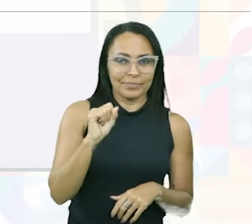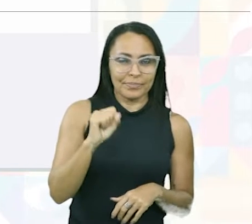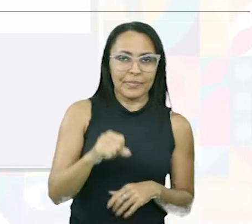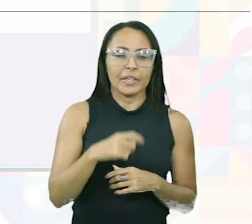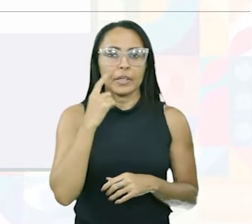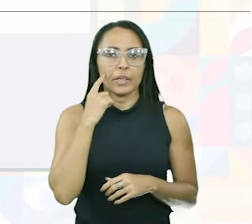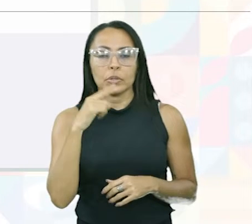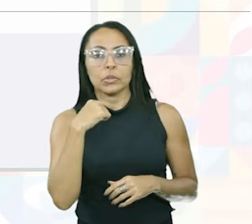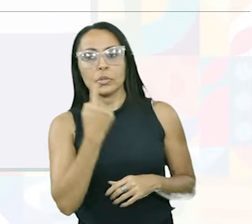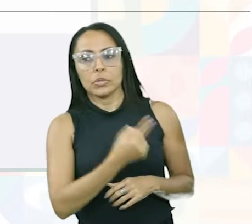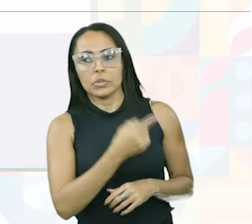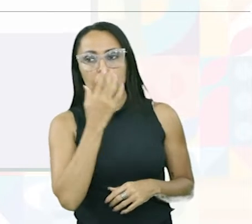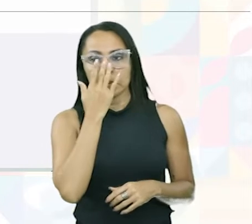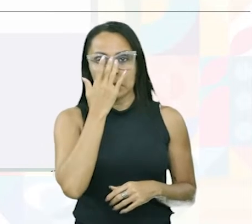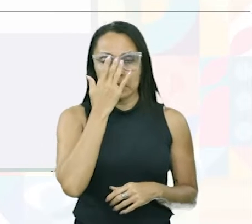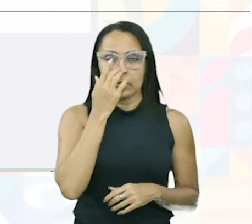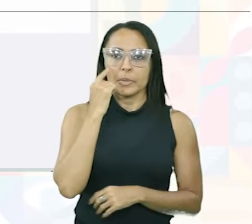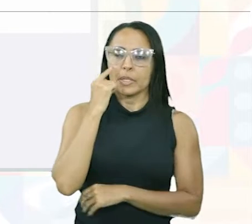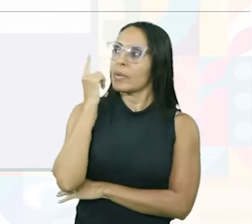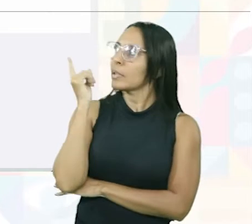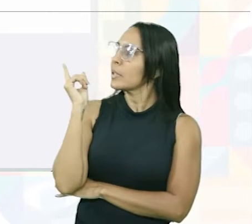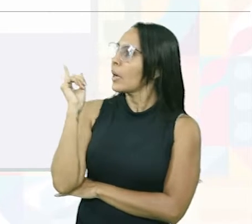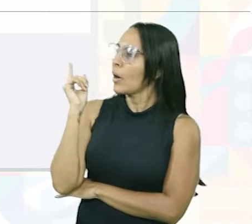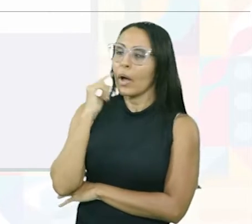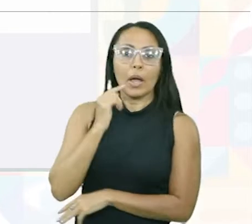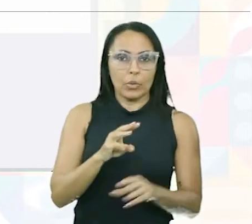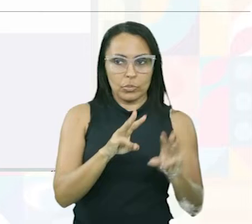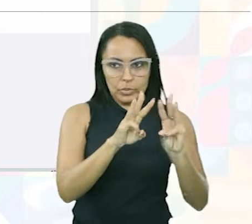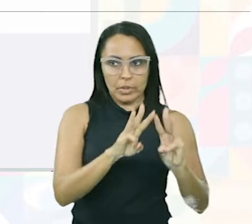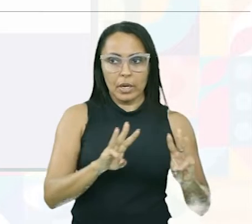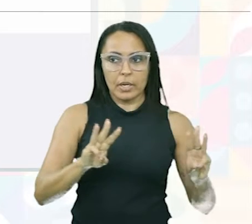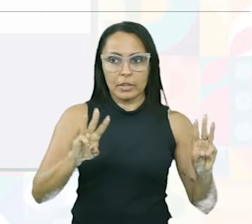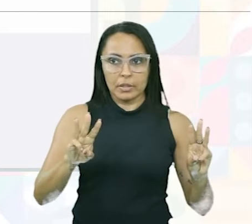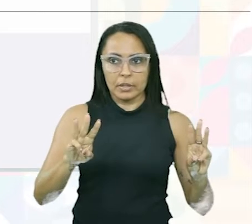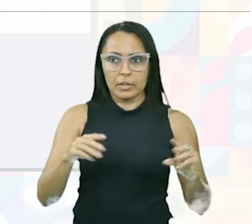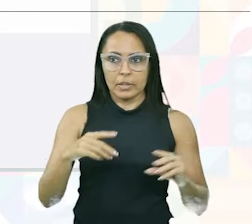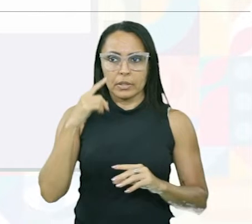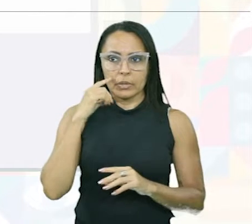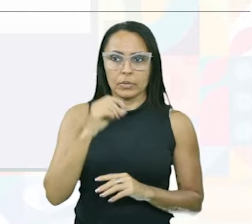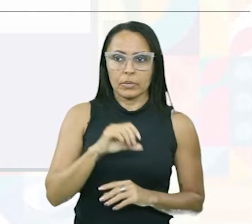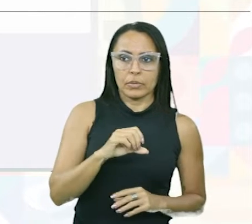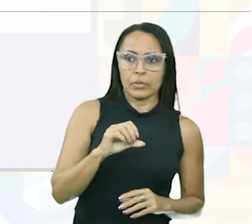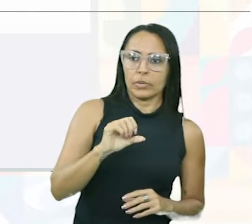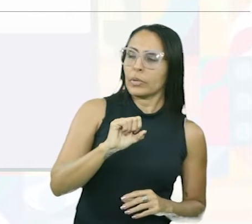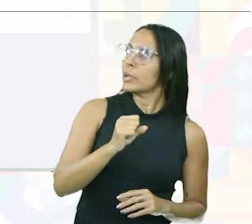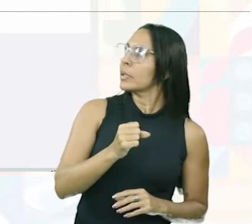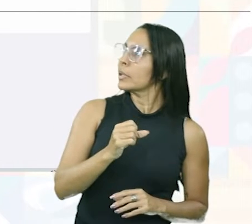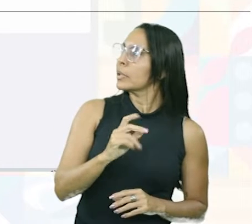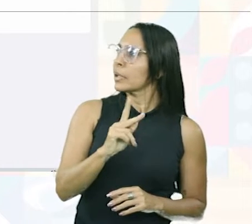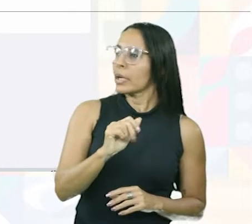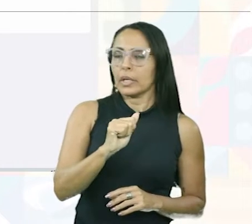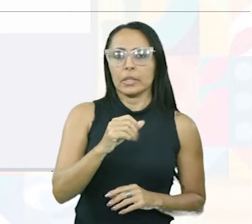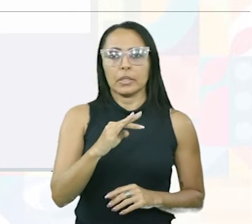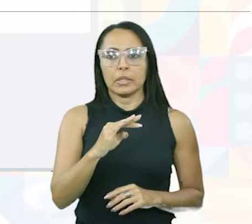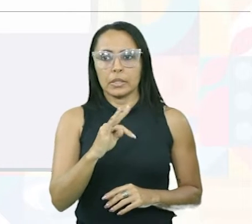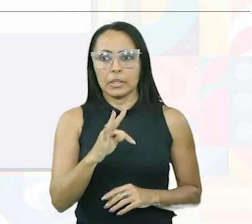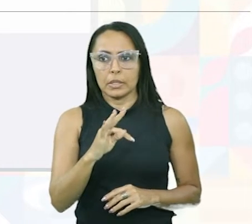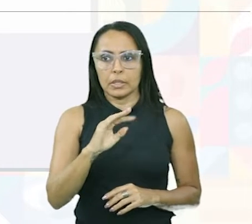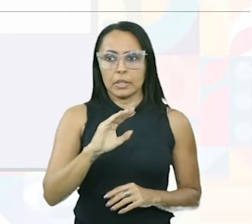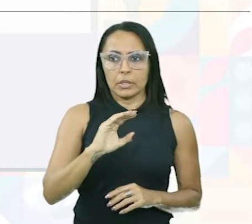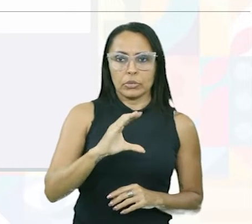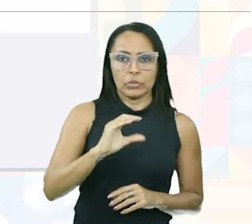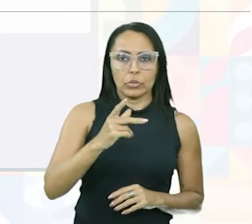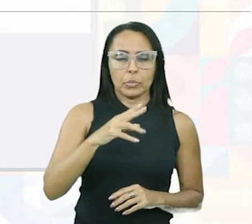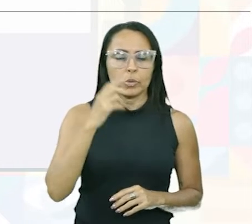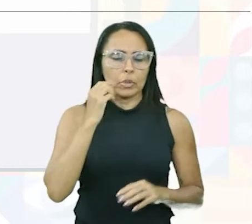Nós estamos aqui, como você pode observar, no site do SketchUp para a web, certo? Através desse link aqui,